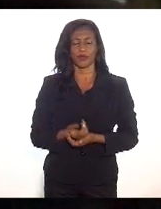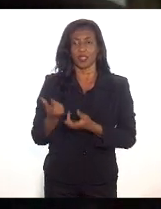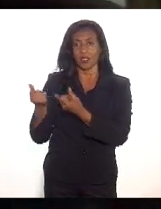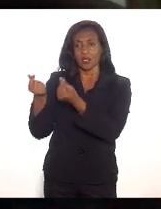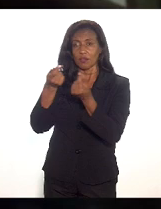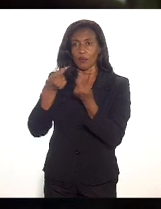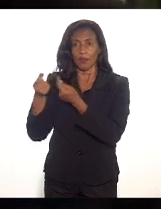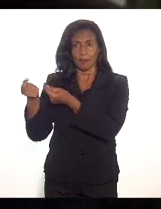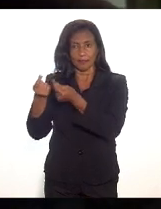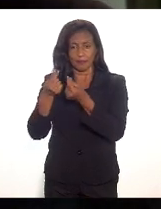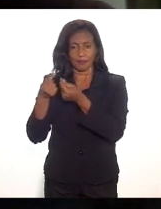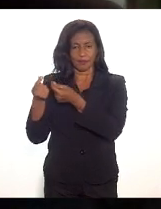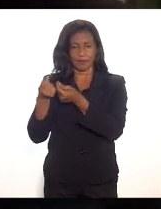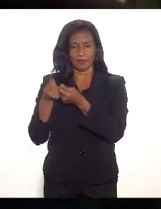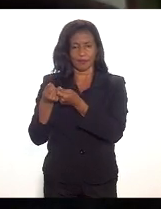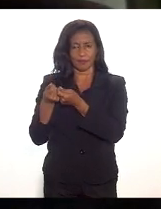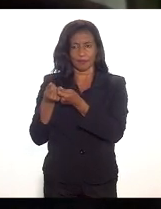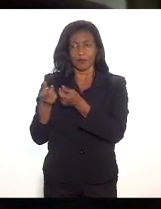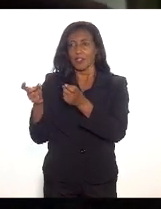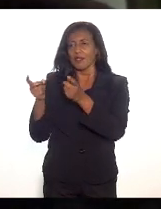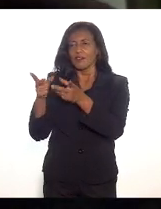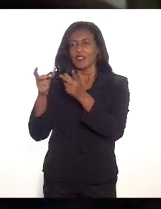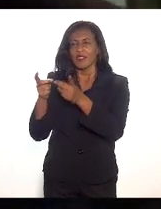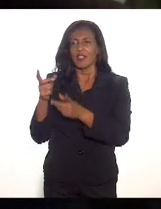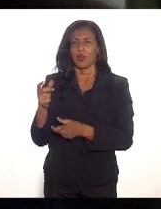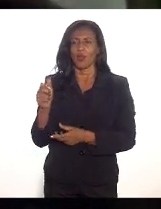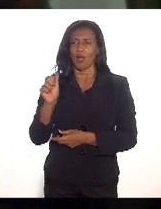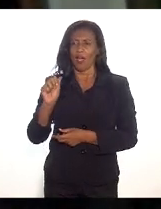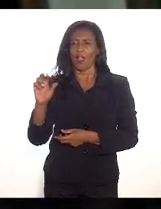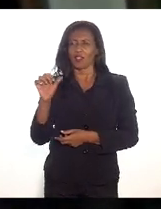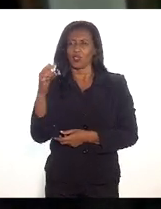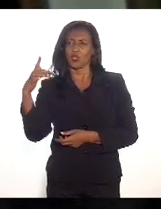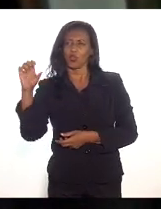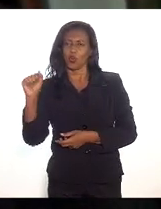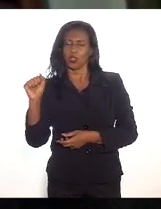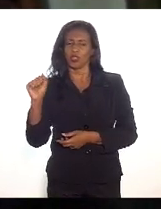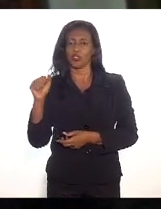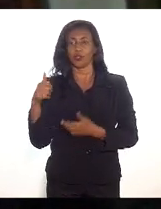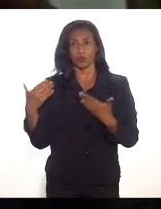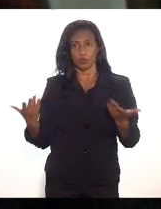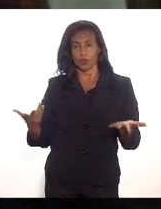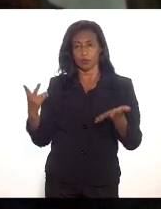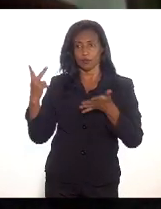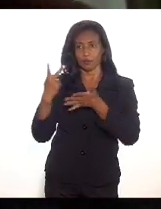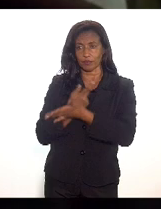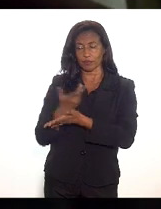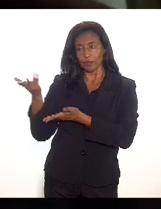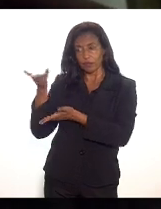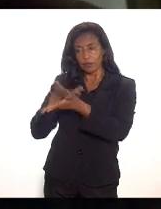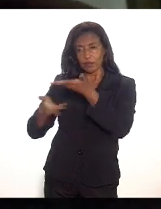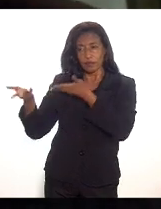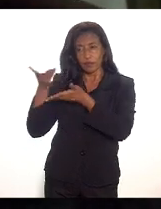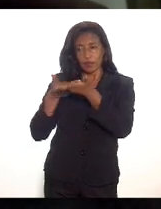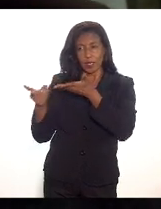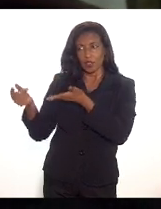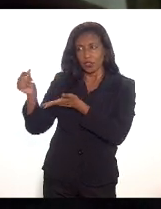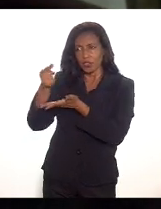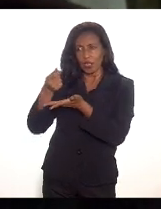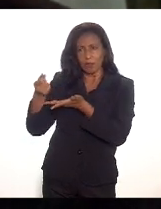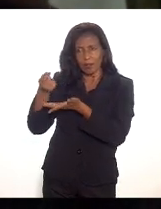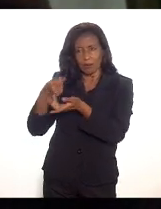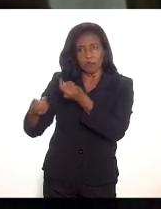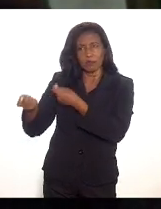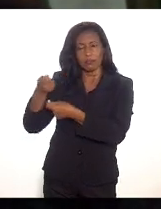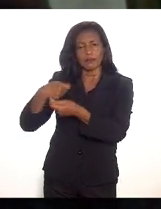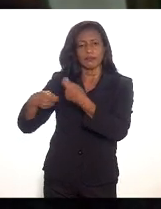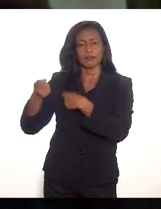em bolsa e venderam algumas ações. E com isso permitiram, inclusive, a participação do capital